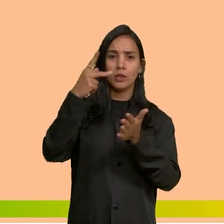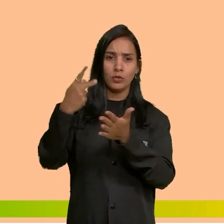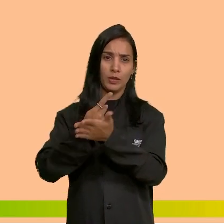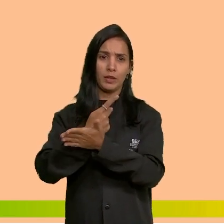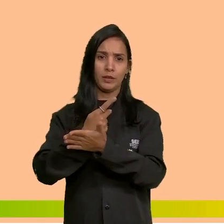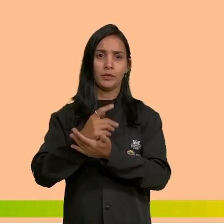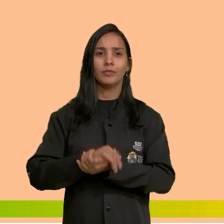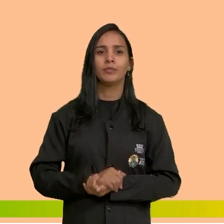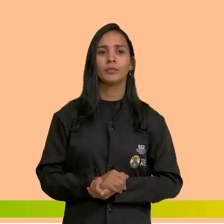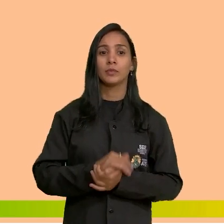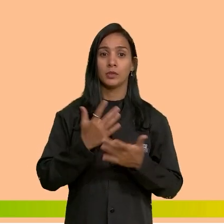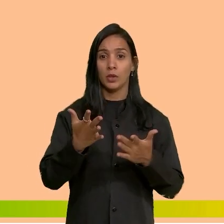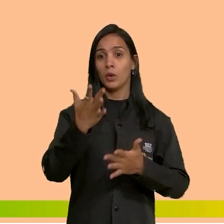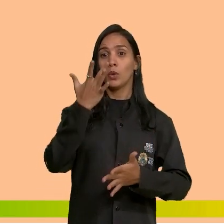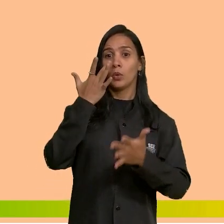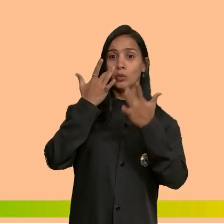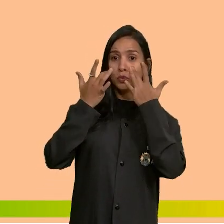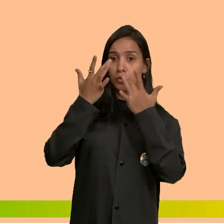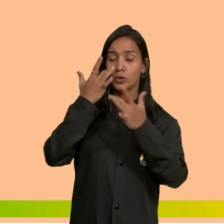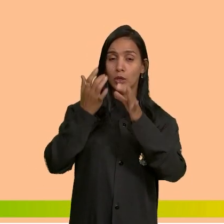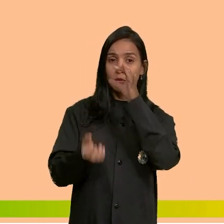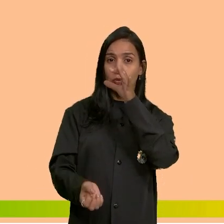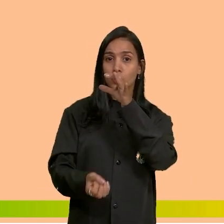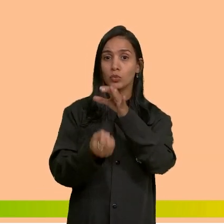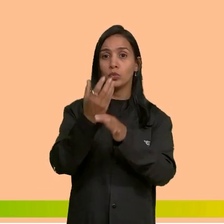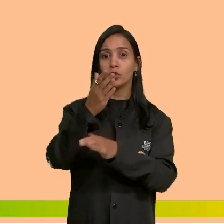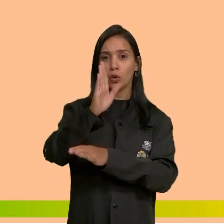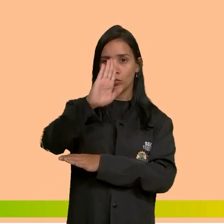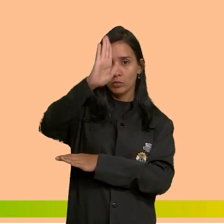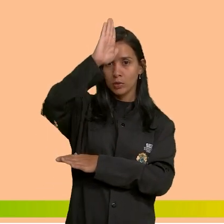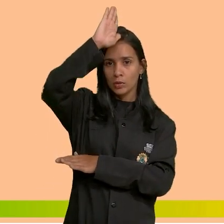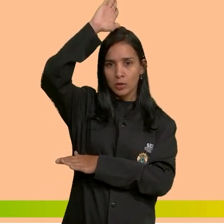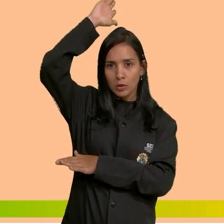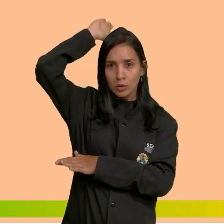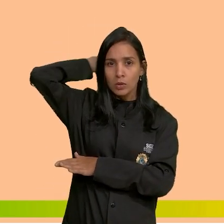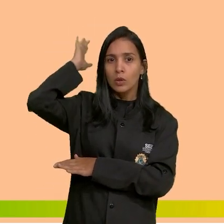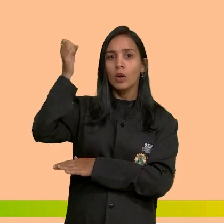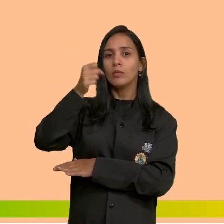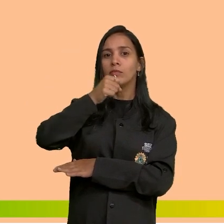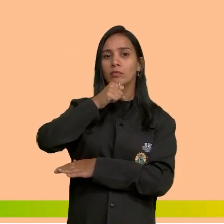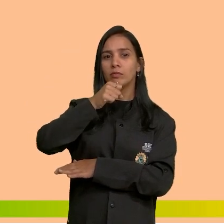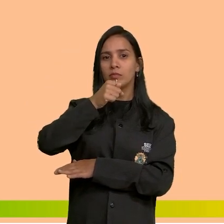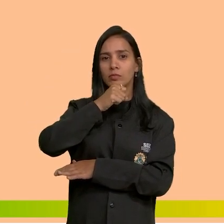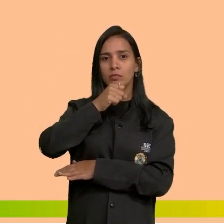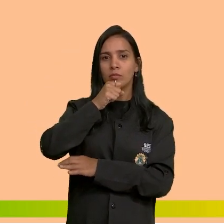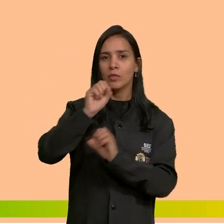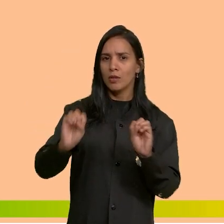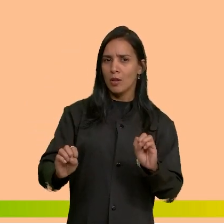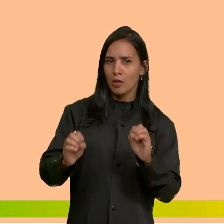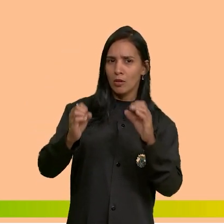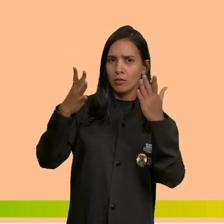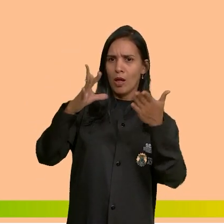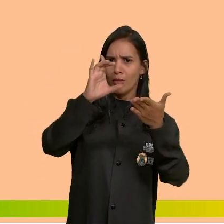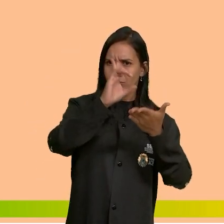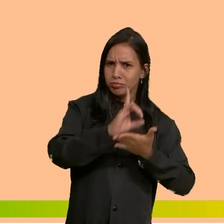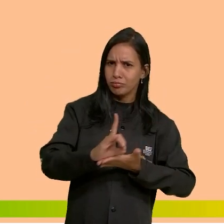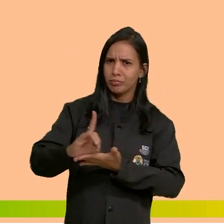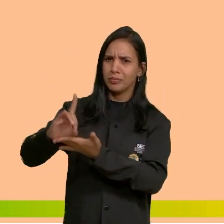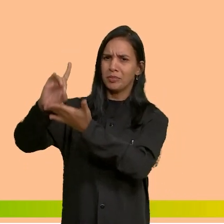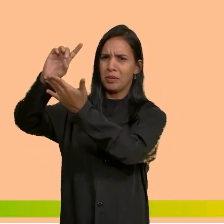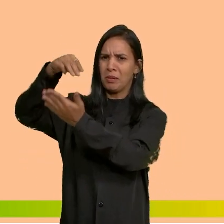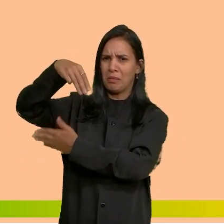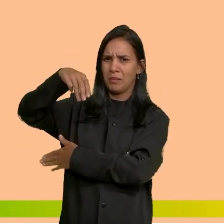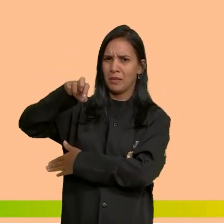origem na Roma Antiga, durante as celebrações em homenagem ao deus